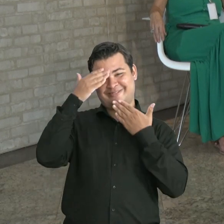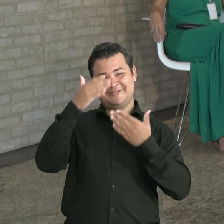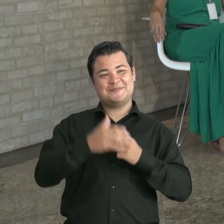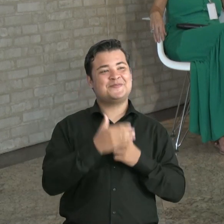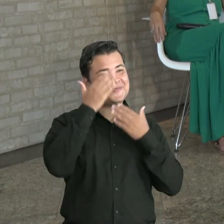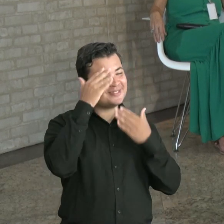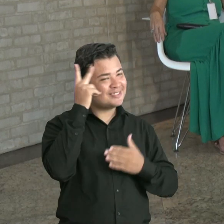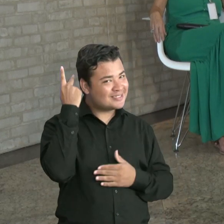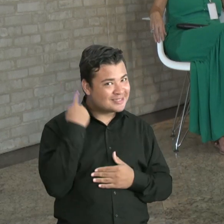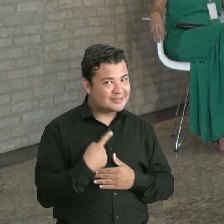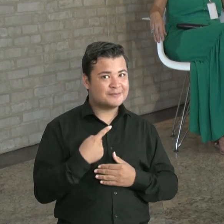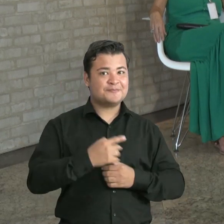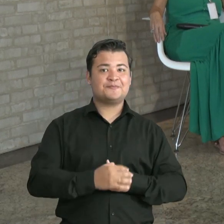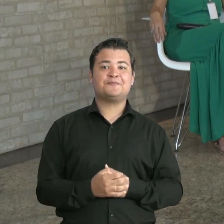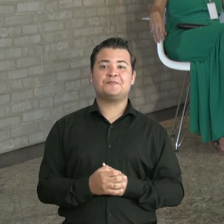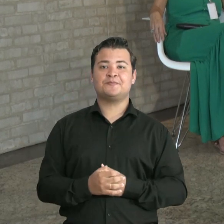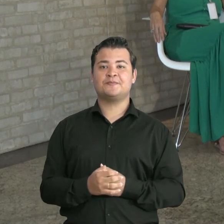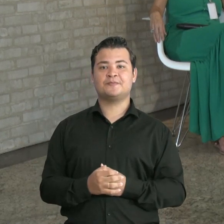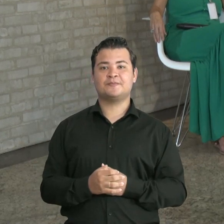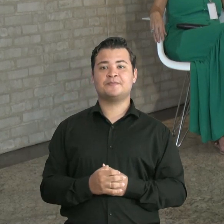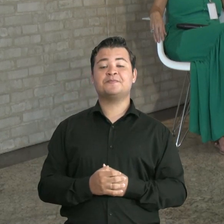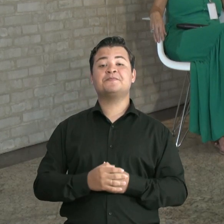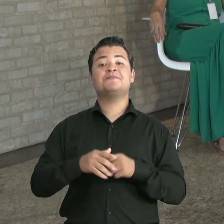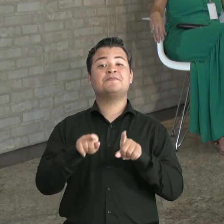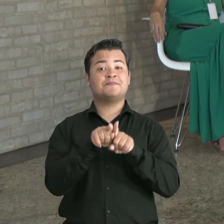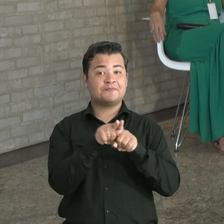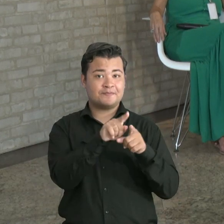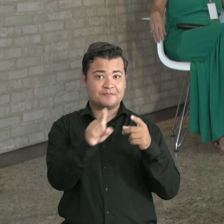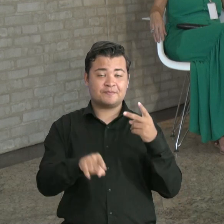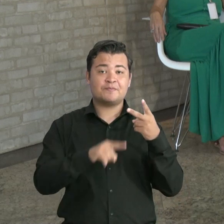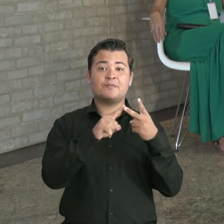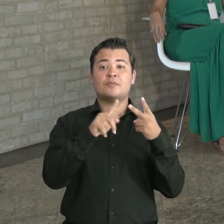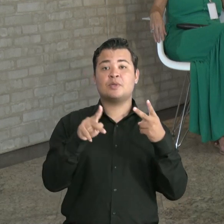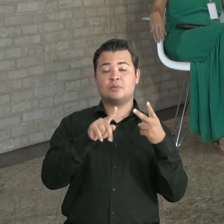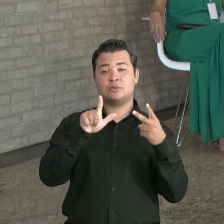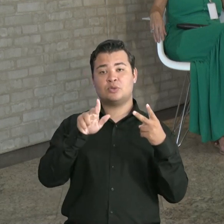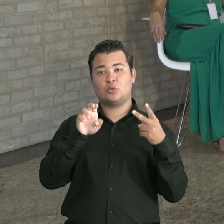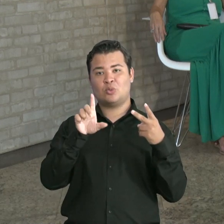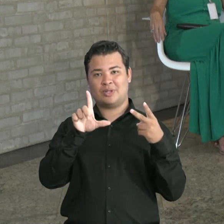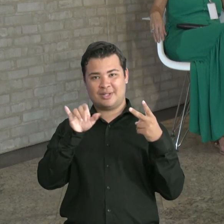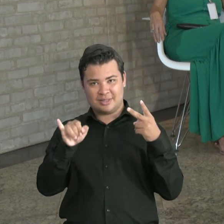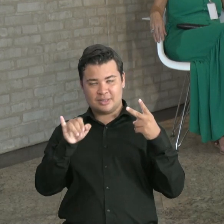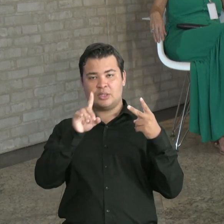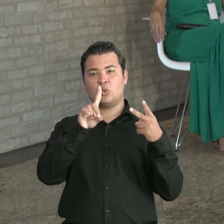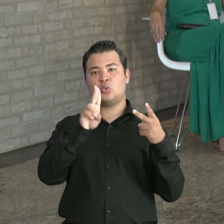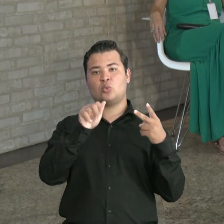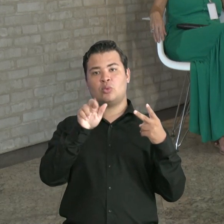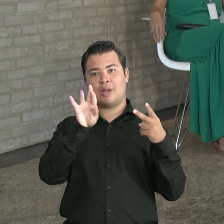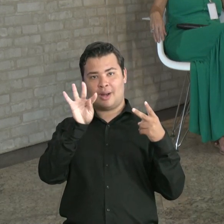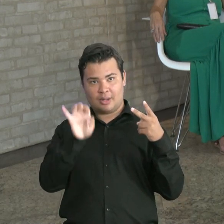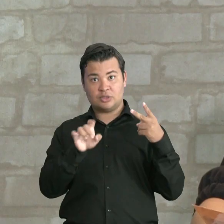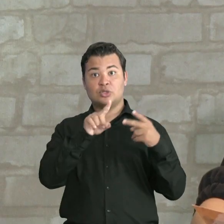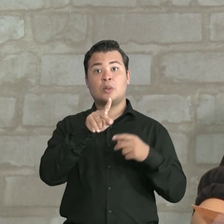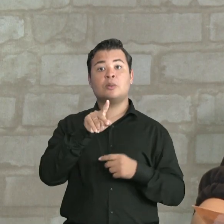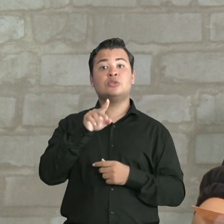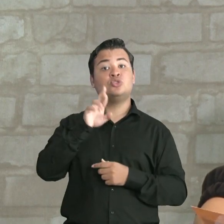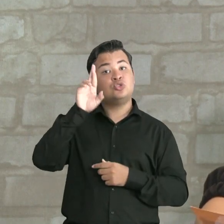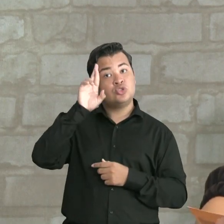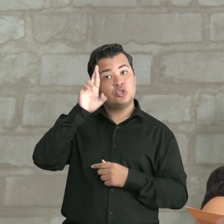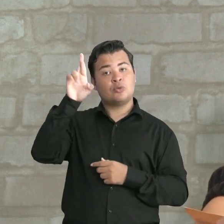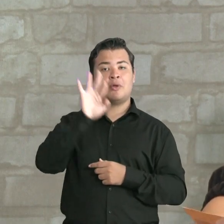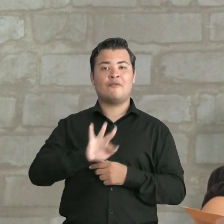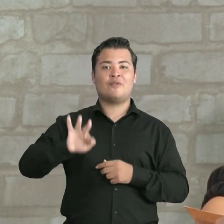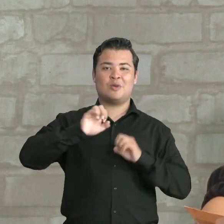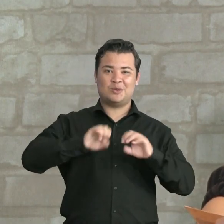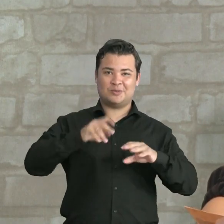Camila. Bom, também contamos com a presença da professora Lueli Duarte, que é diretora da Faculdade de Educação da